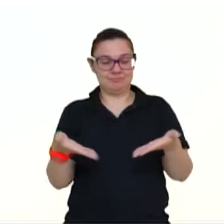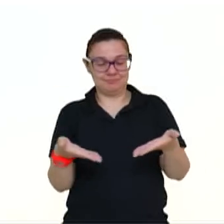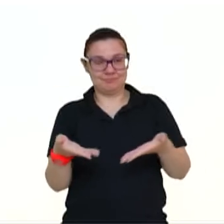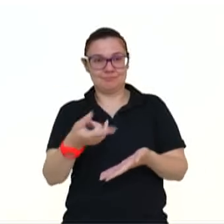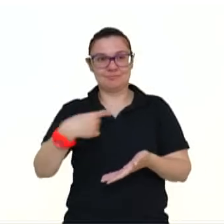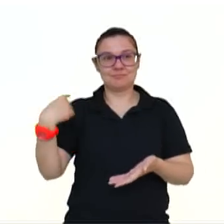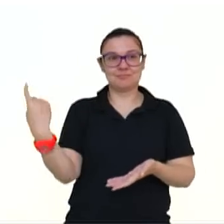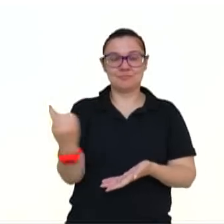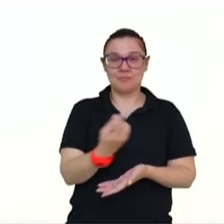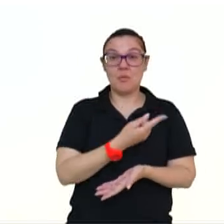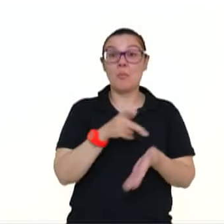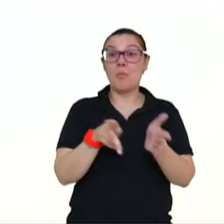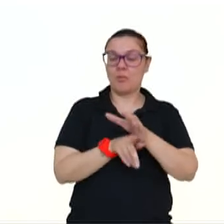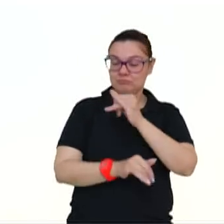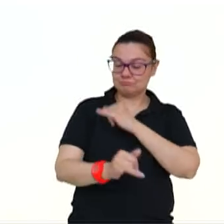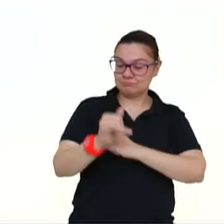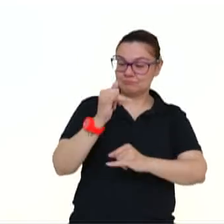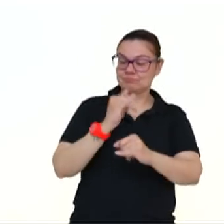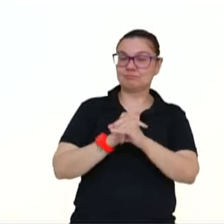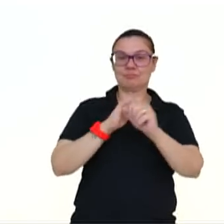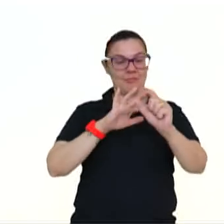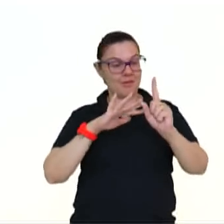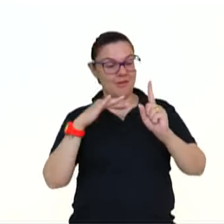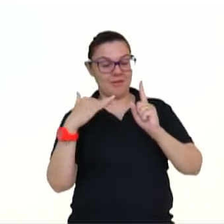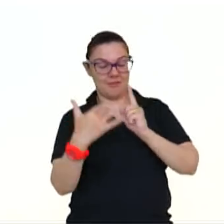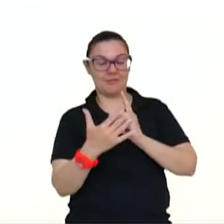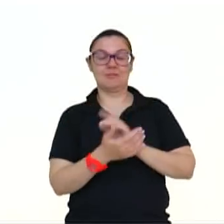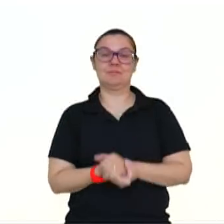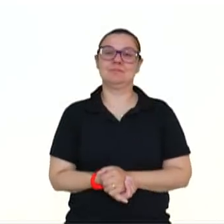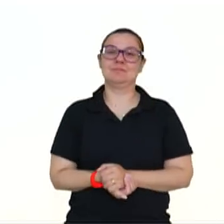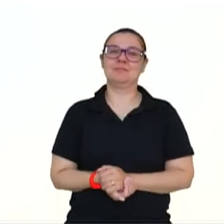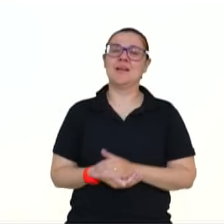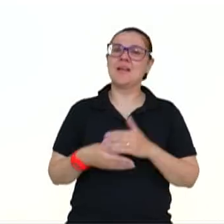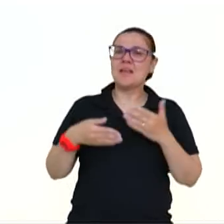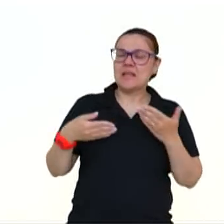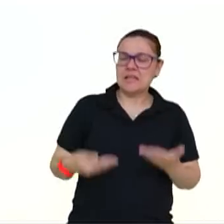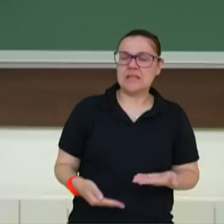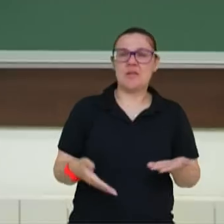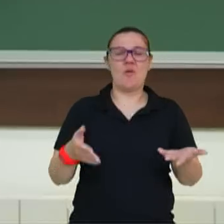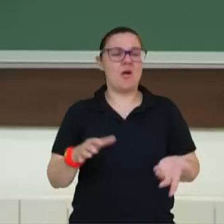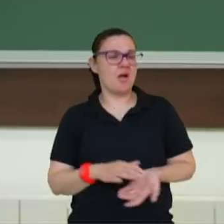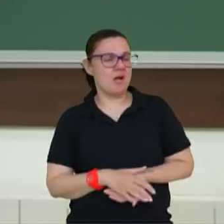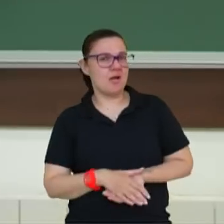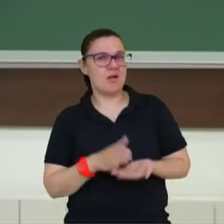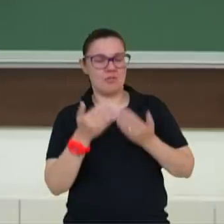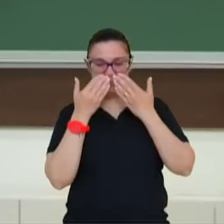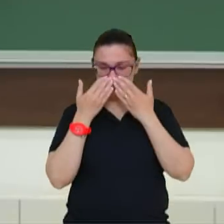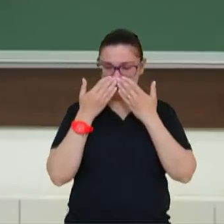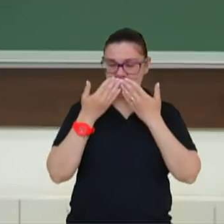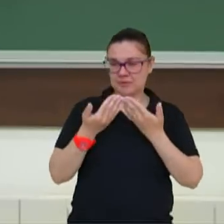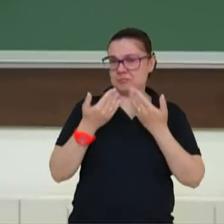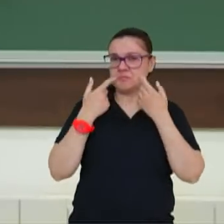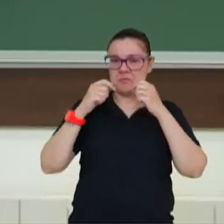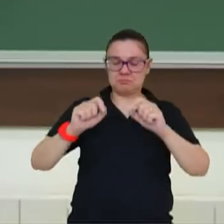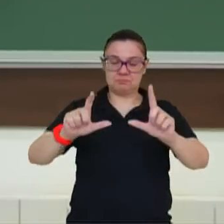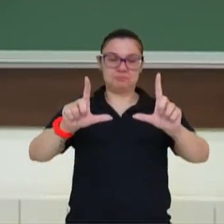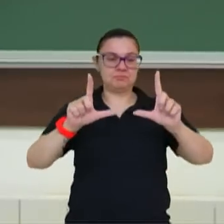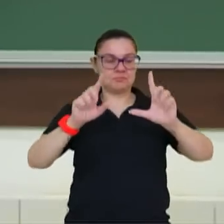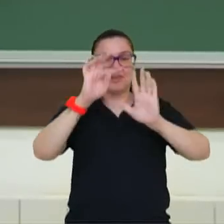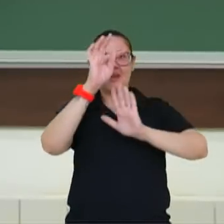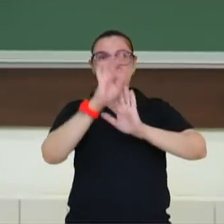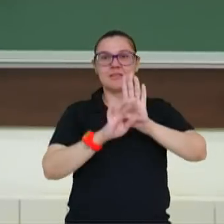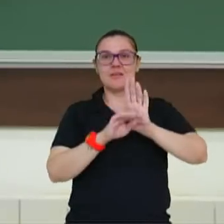presente no meio digital. Então, assim, agora quando vocês estiverem diante de um texto